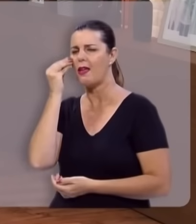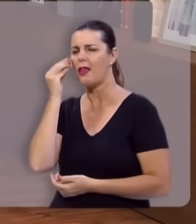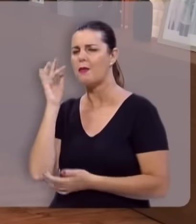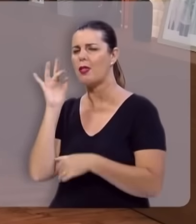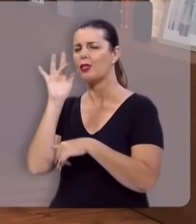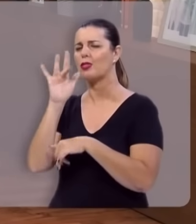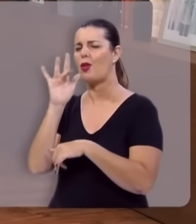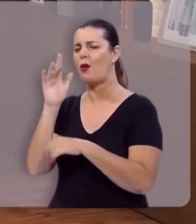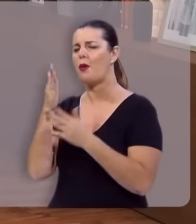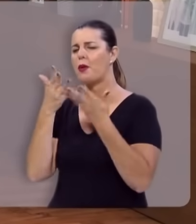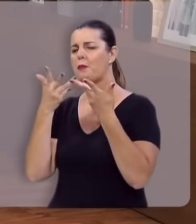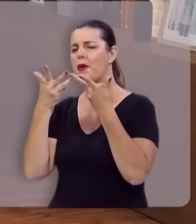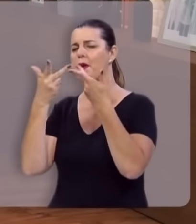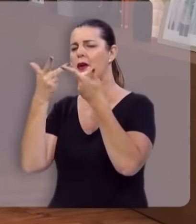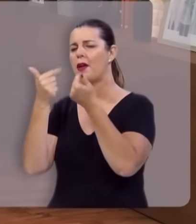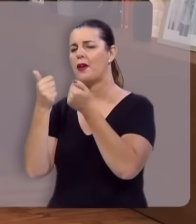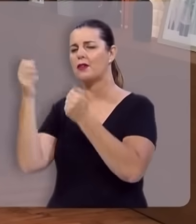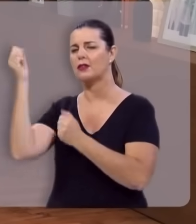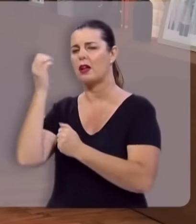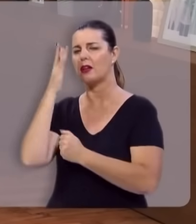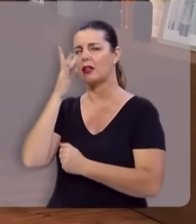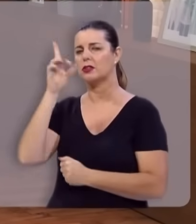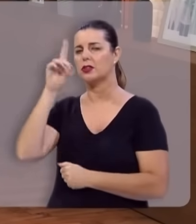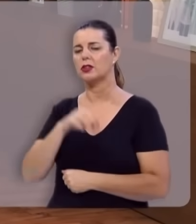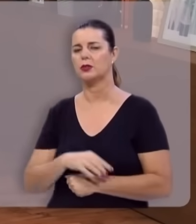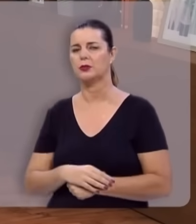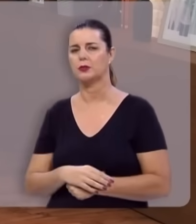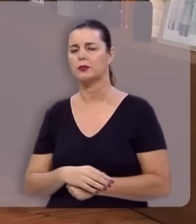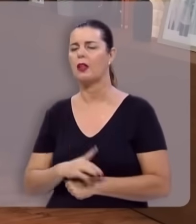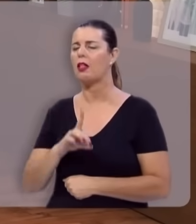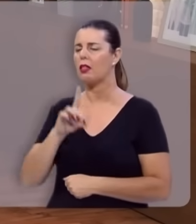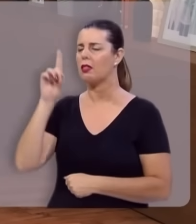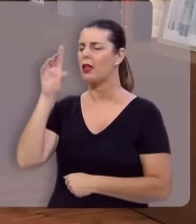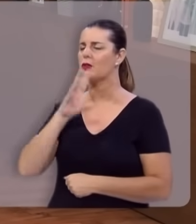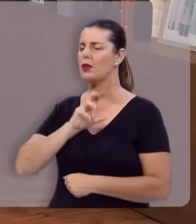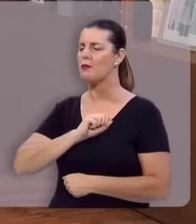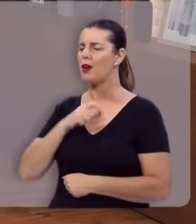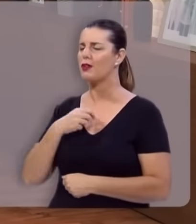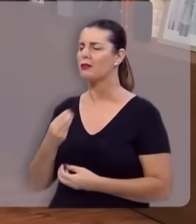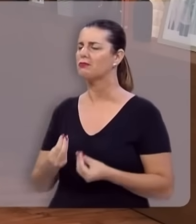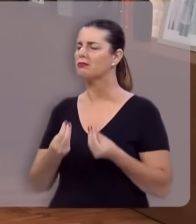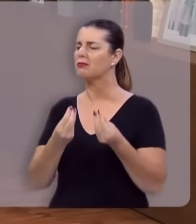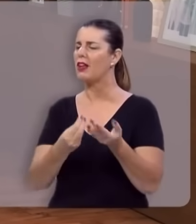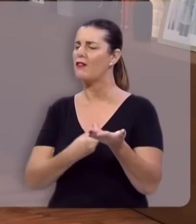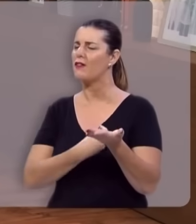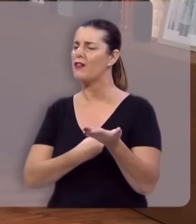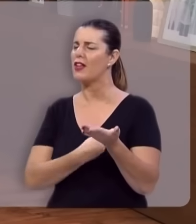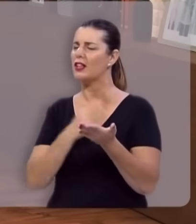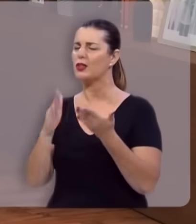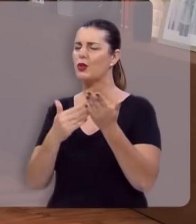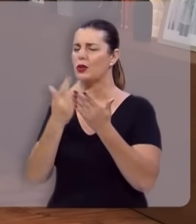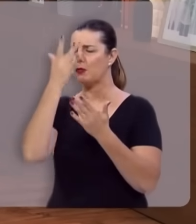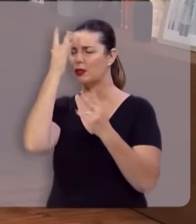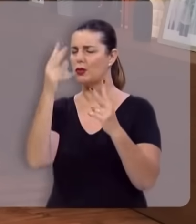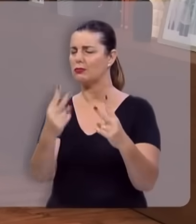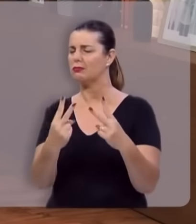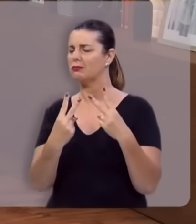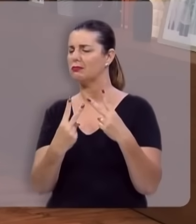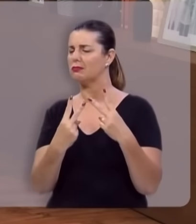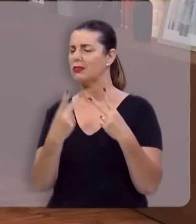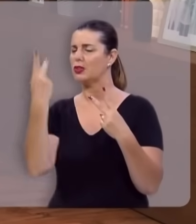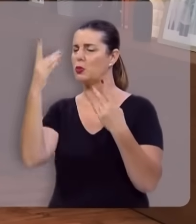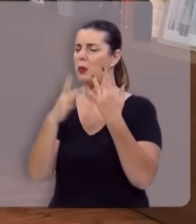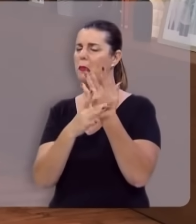Experimente este toque maravilhoso da graça de Deus na sua vida. Deus amado, eu quero colocar a vida de todos aqueles que nos